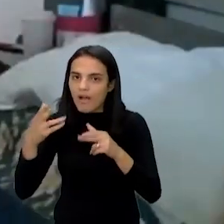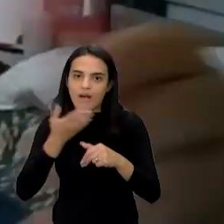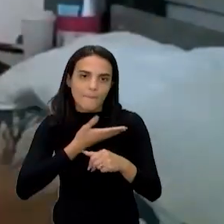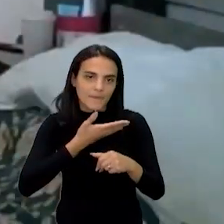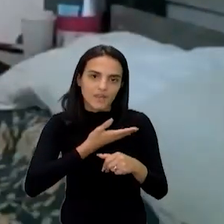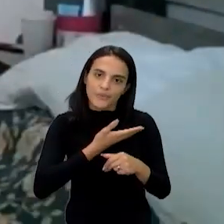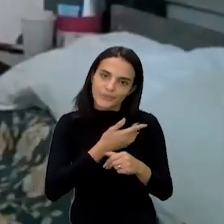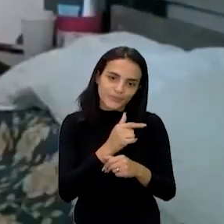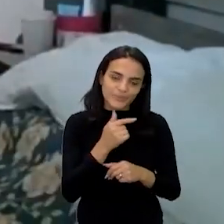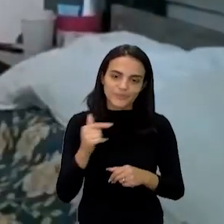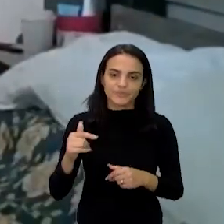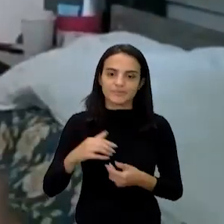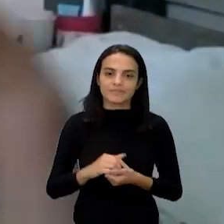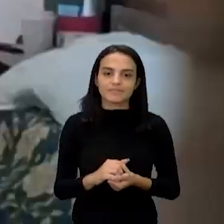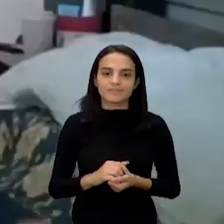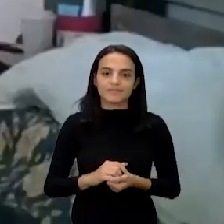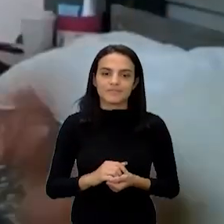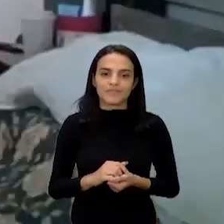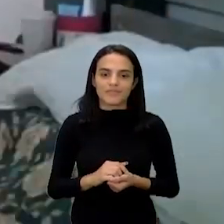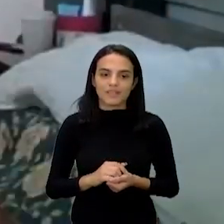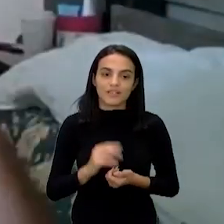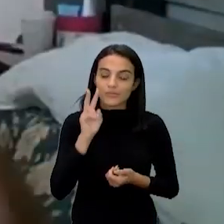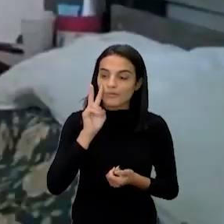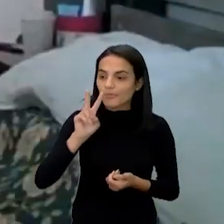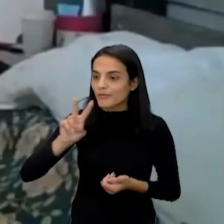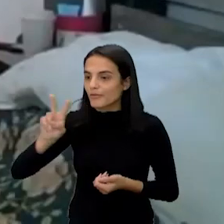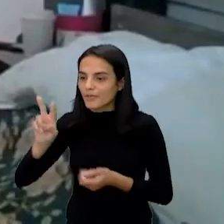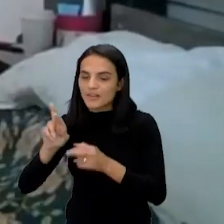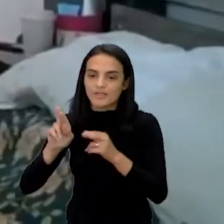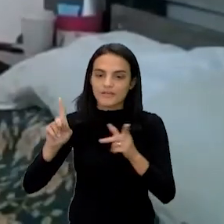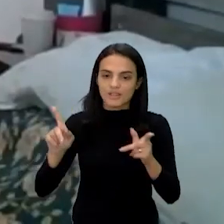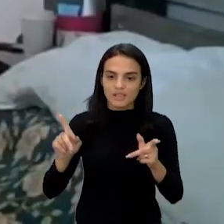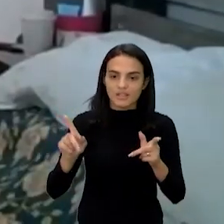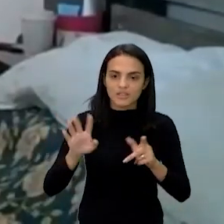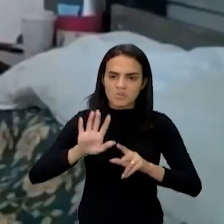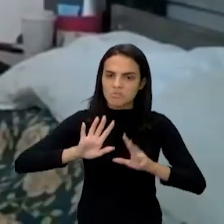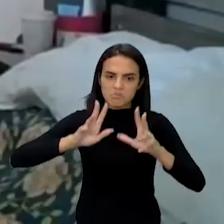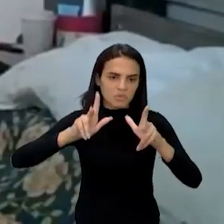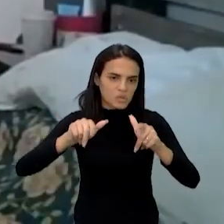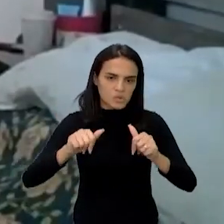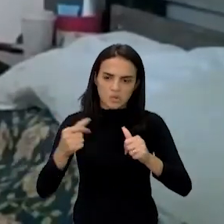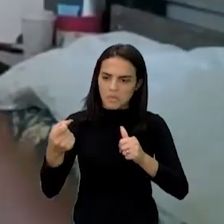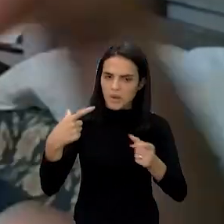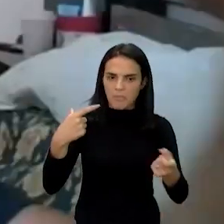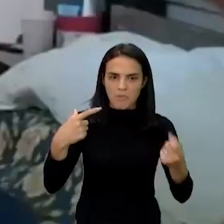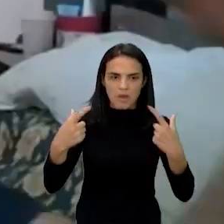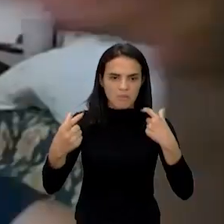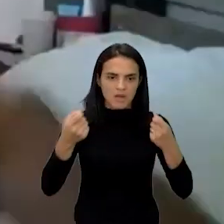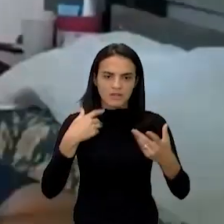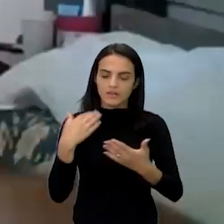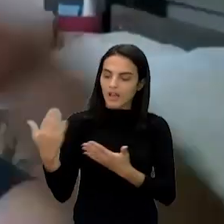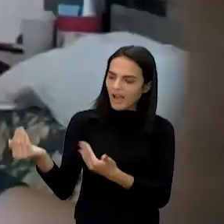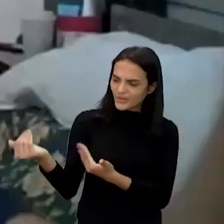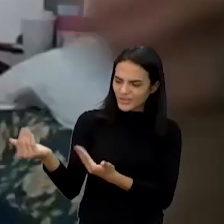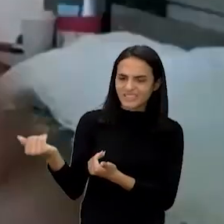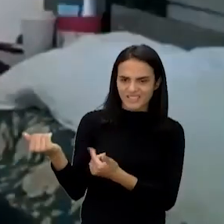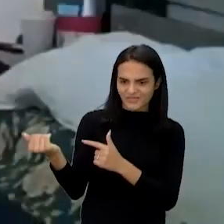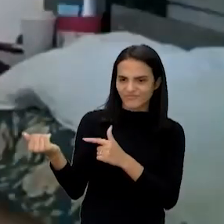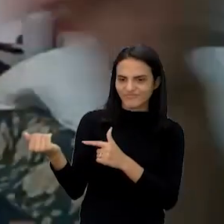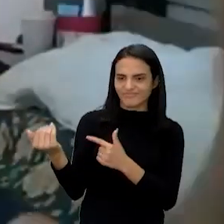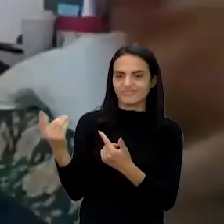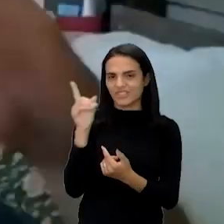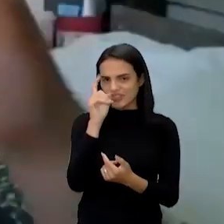frequência um pouco diferente, né? Tinha uma visão diferente, era tudo bastante estranho. A adolescência já é difícil e